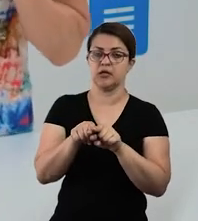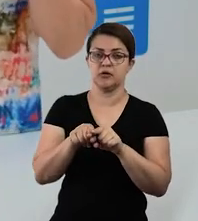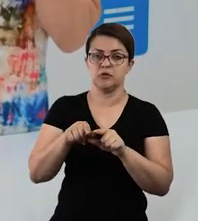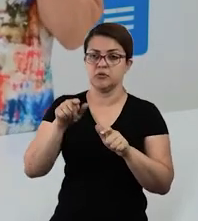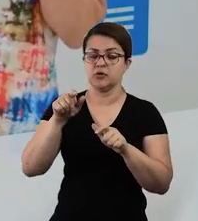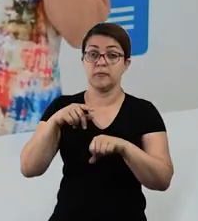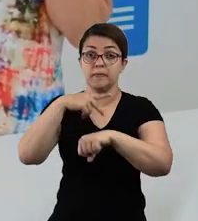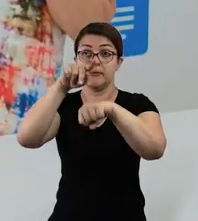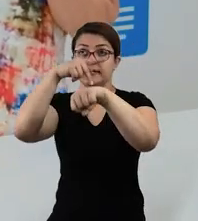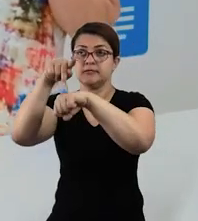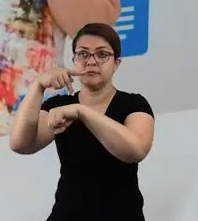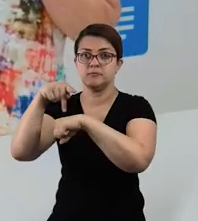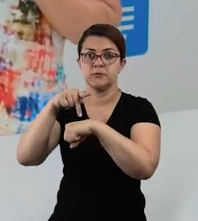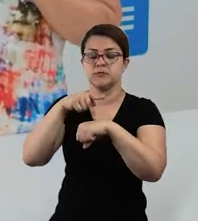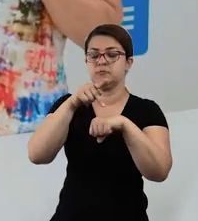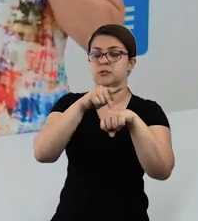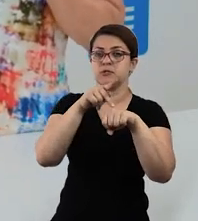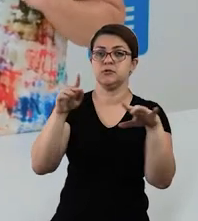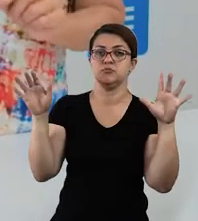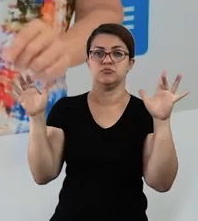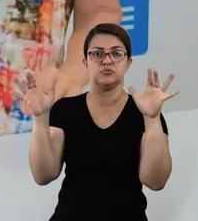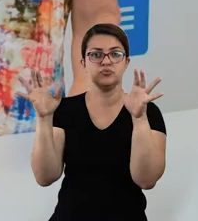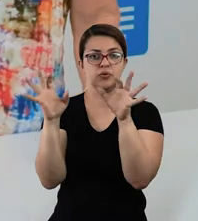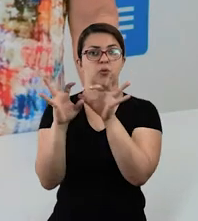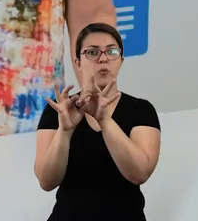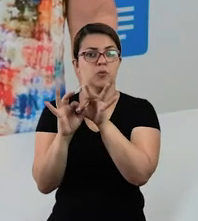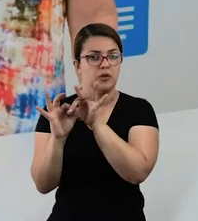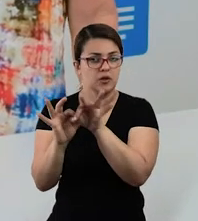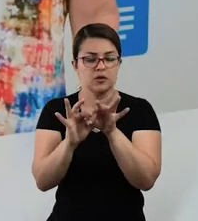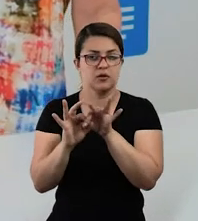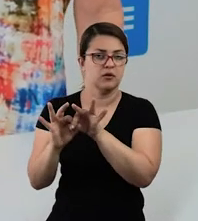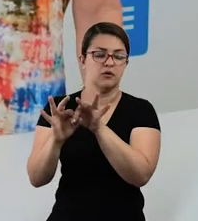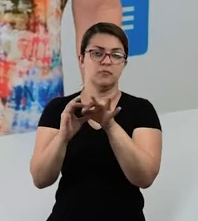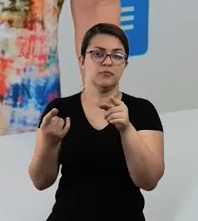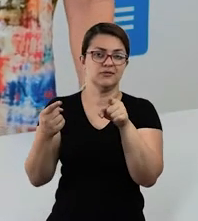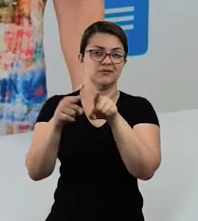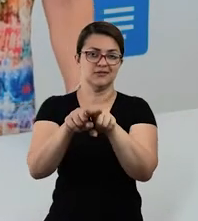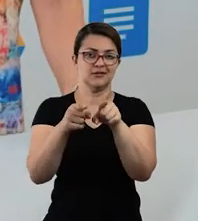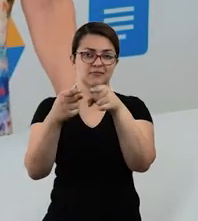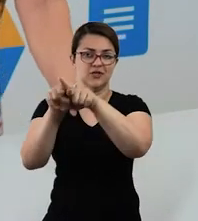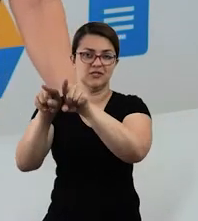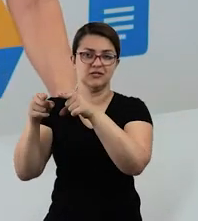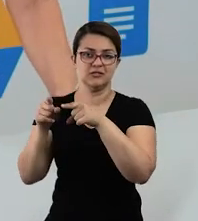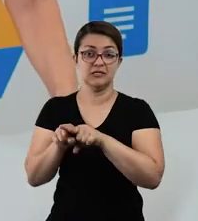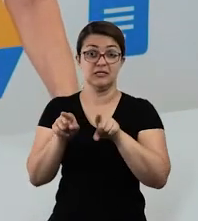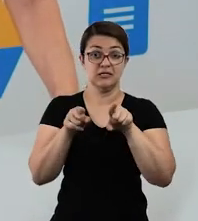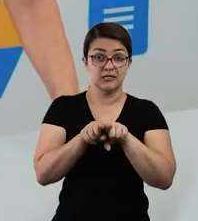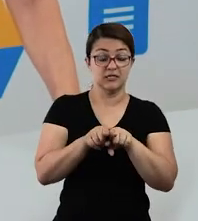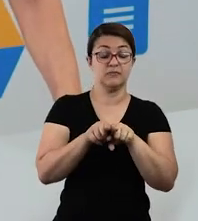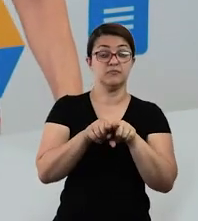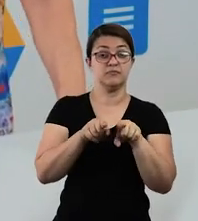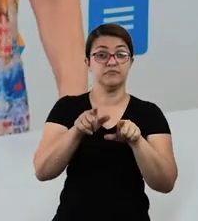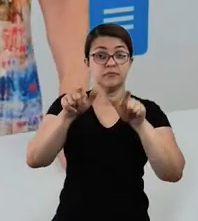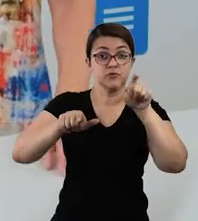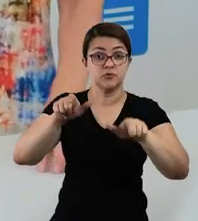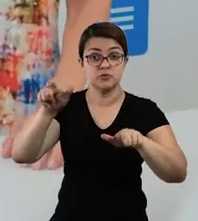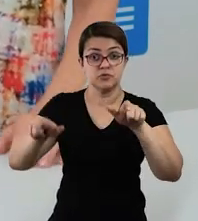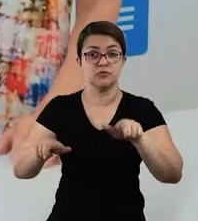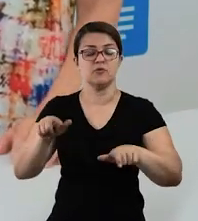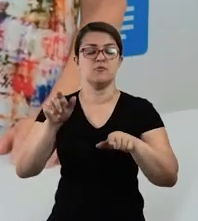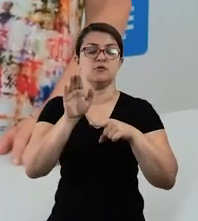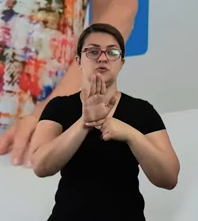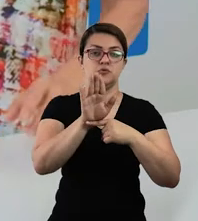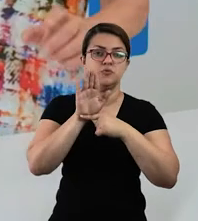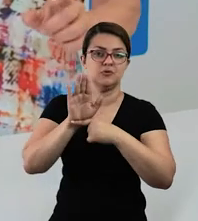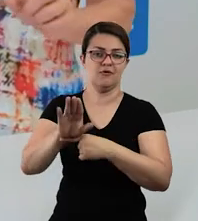parceria global que orienta as escolhas necessárias para melhorar a vida das pessoas agora e